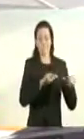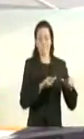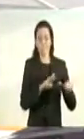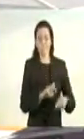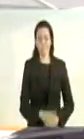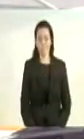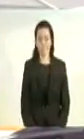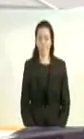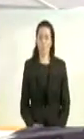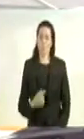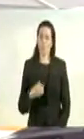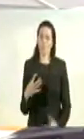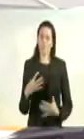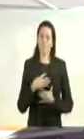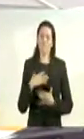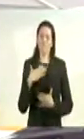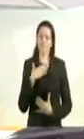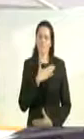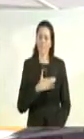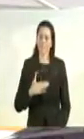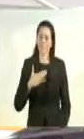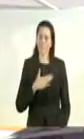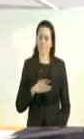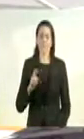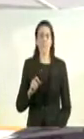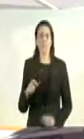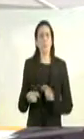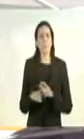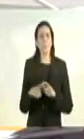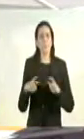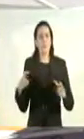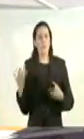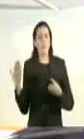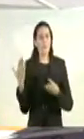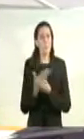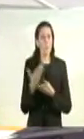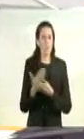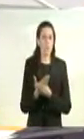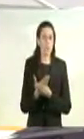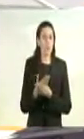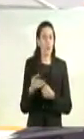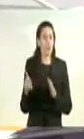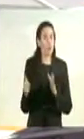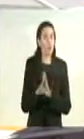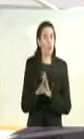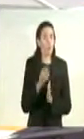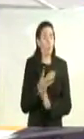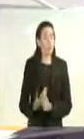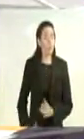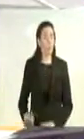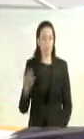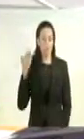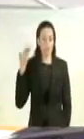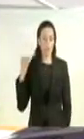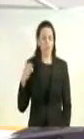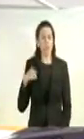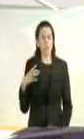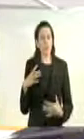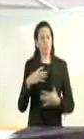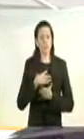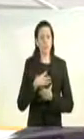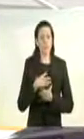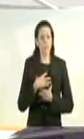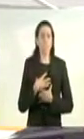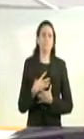dito que a maioria das licitações são licitações do governo passado, o que me deixa muito feliz. Abrindo parênteses aqui na